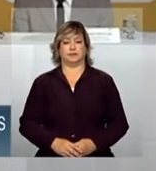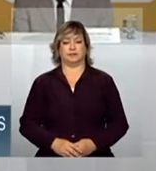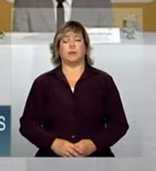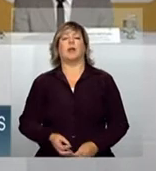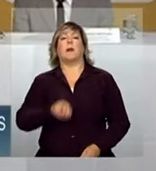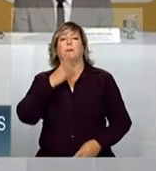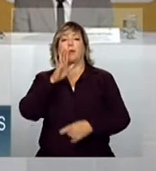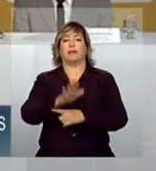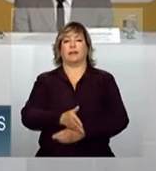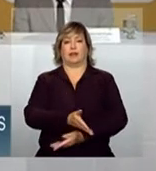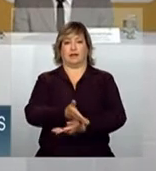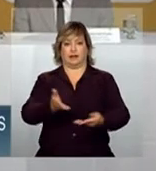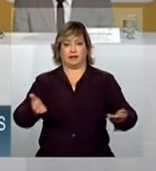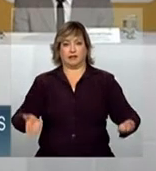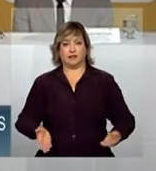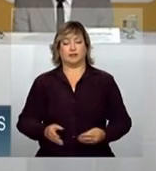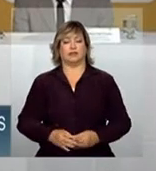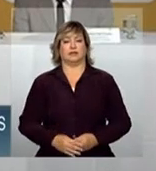Boa tarde a todos.